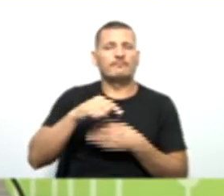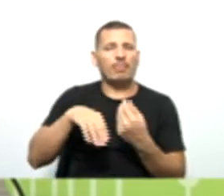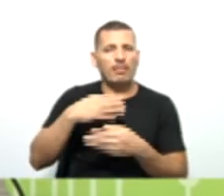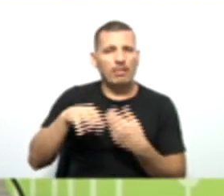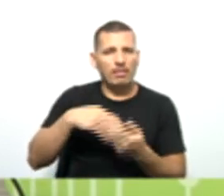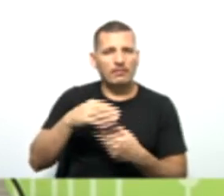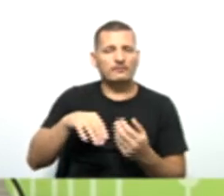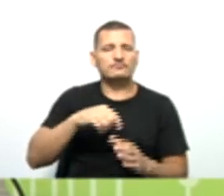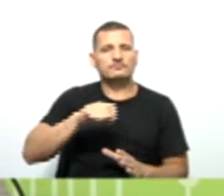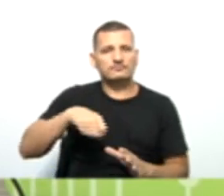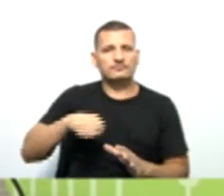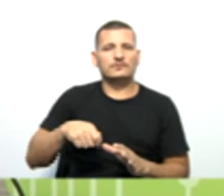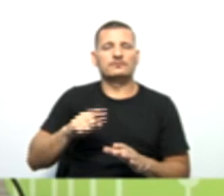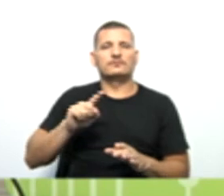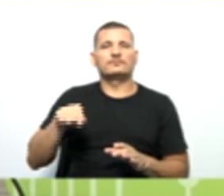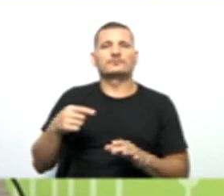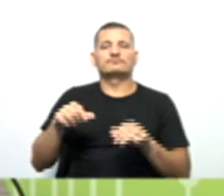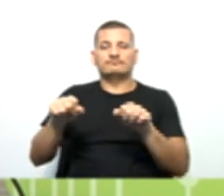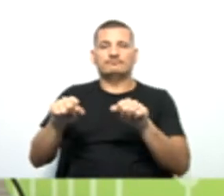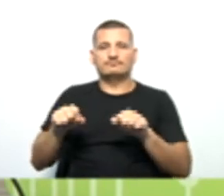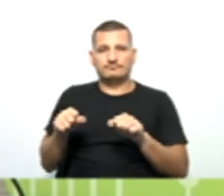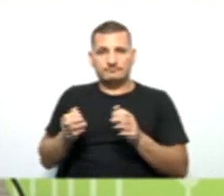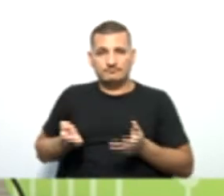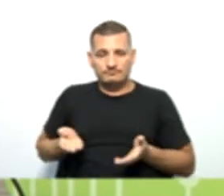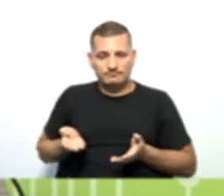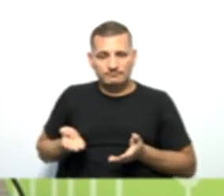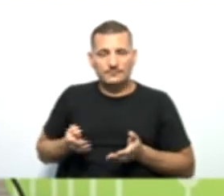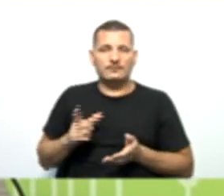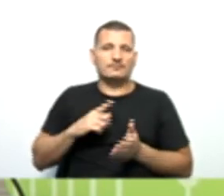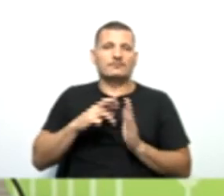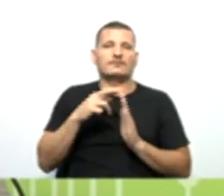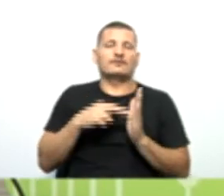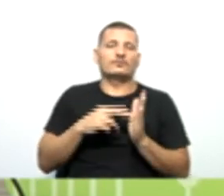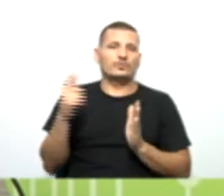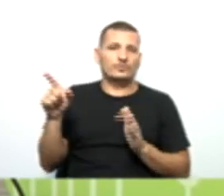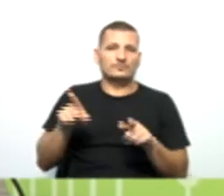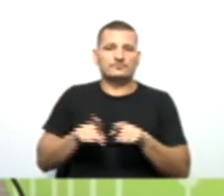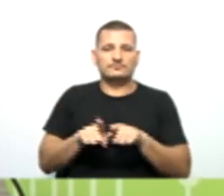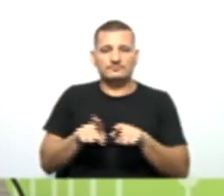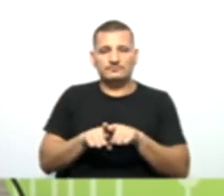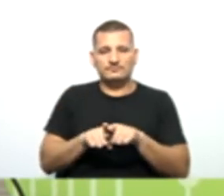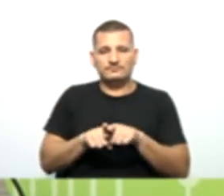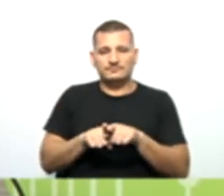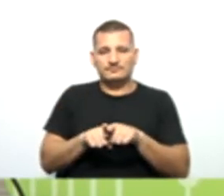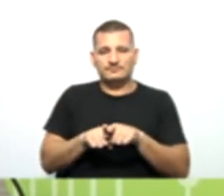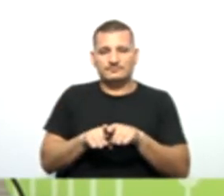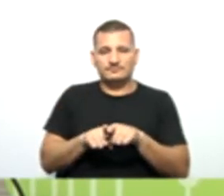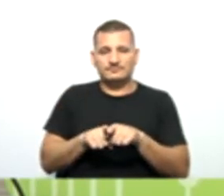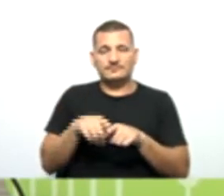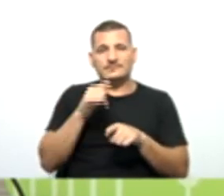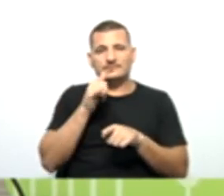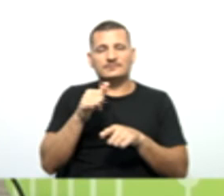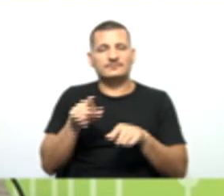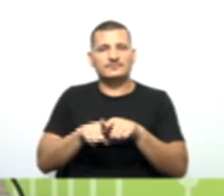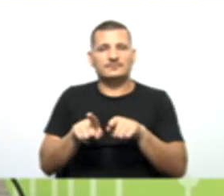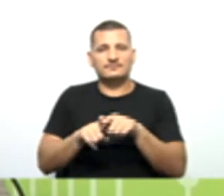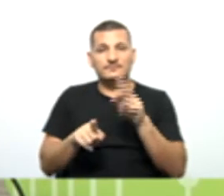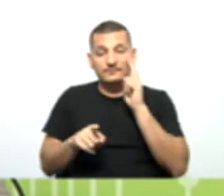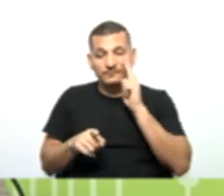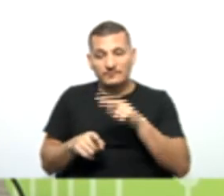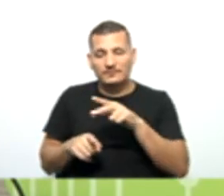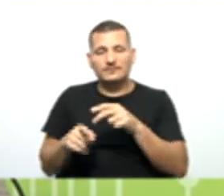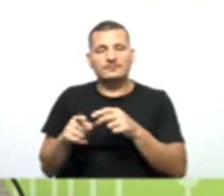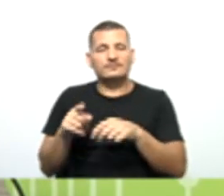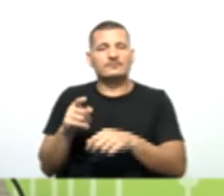necessários, você vai levar ao forno. Ali também existem outras regrinhas, então se você não ficar atento no tempo que ele vai estar assando